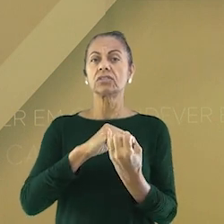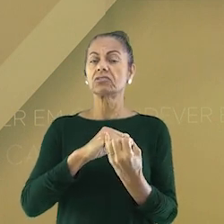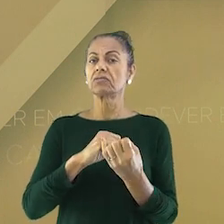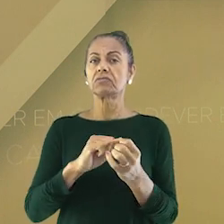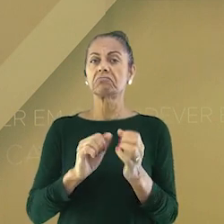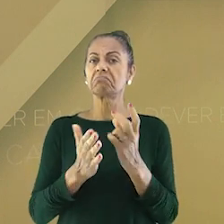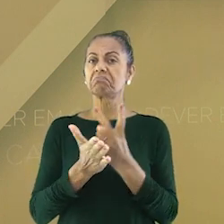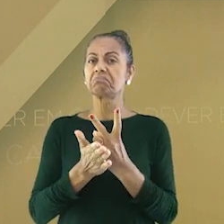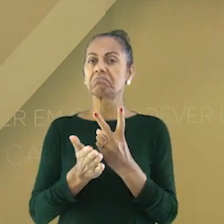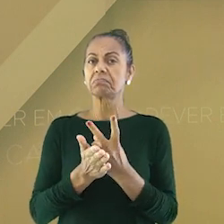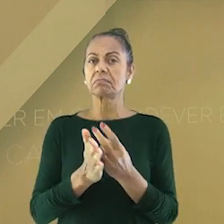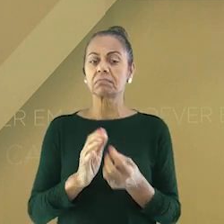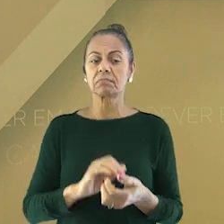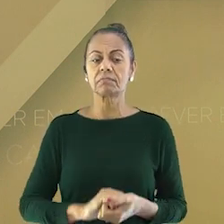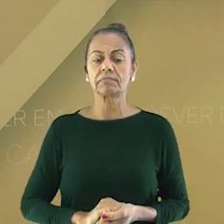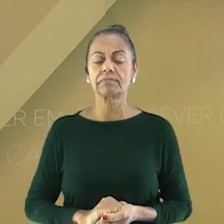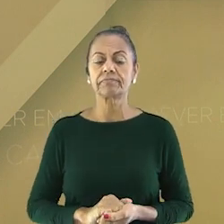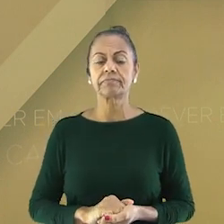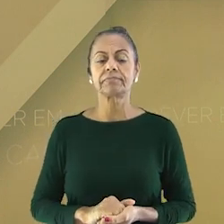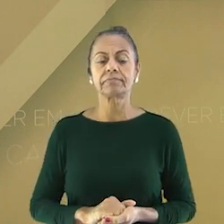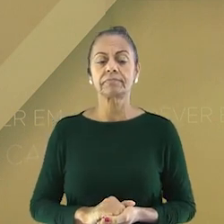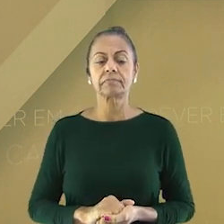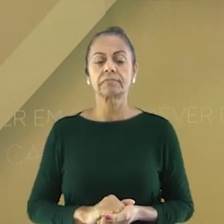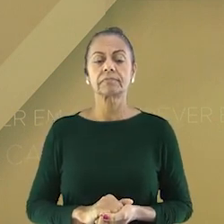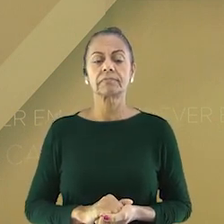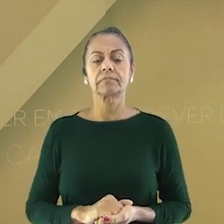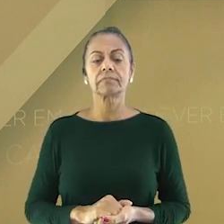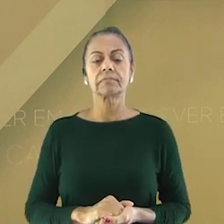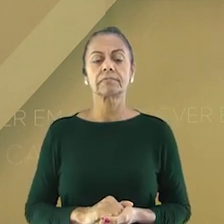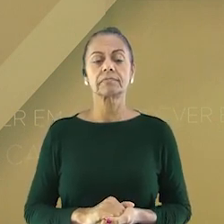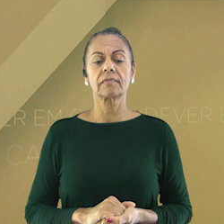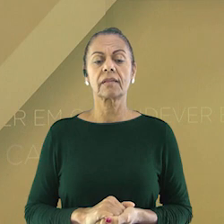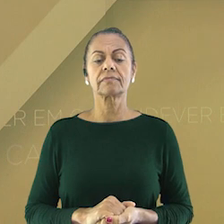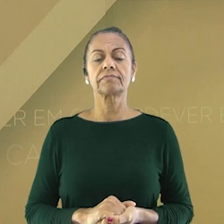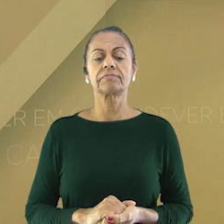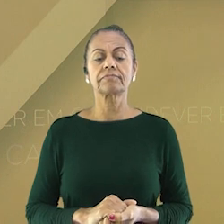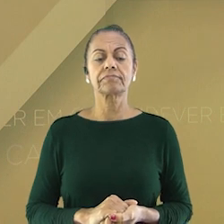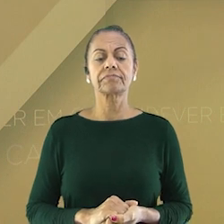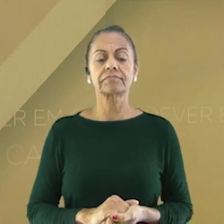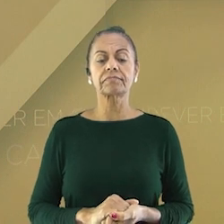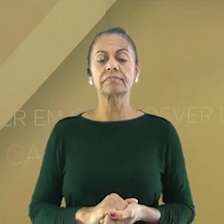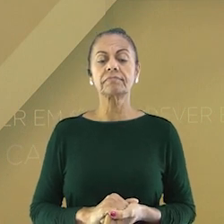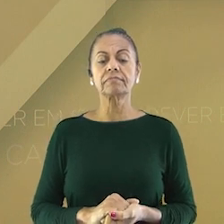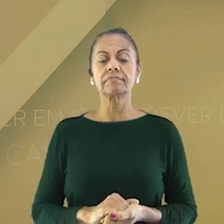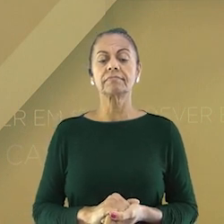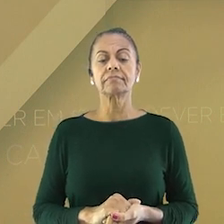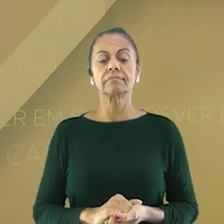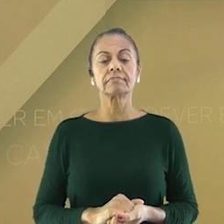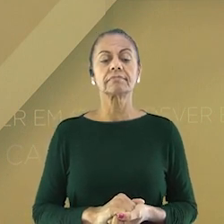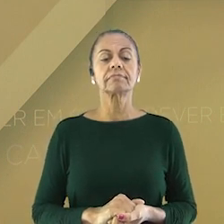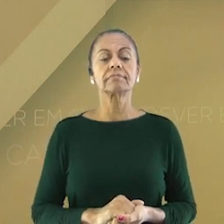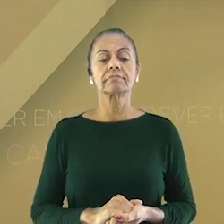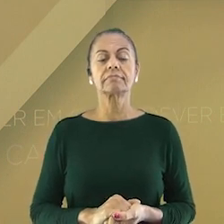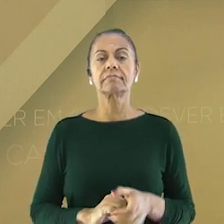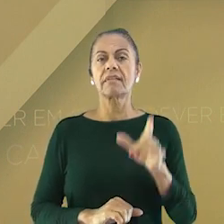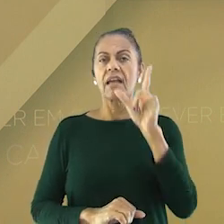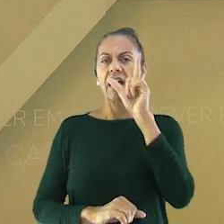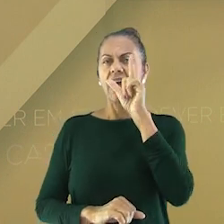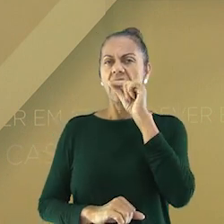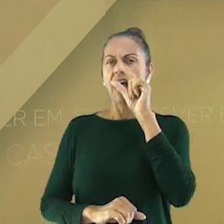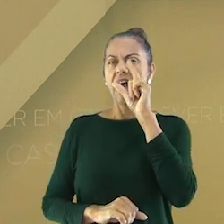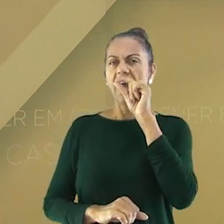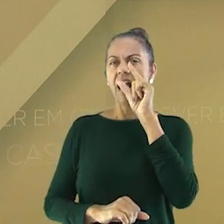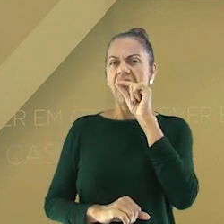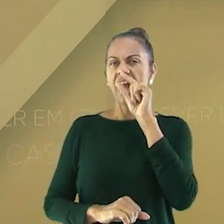abaixo. This bird is more colorful than that one. Esta ave é mais colorida que